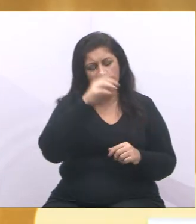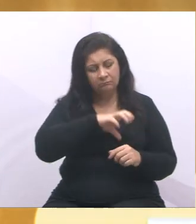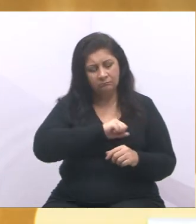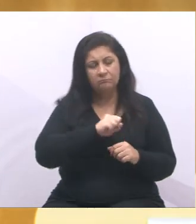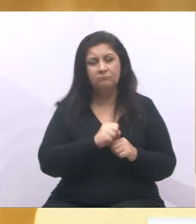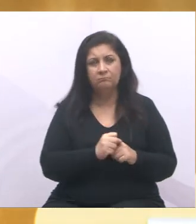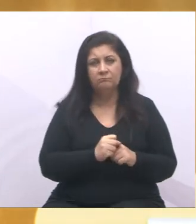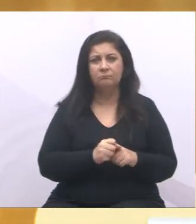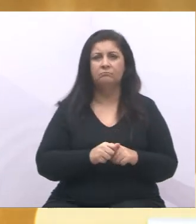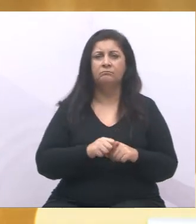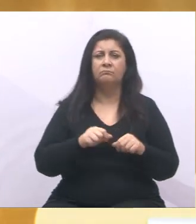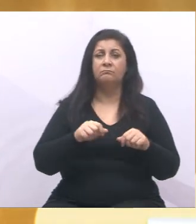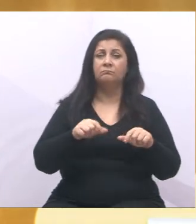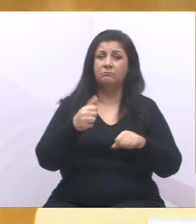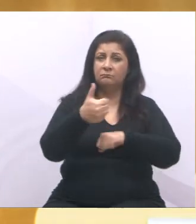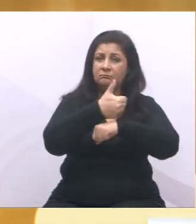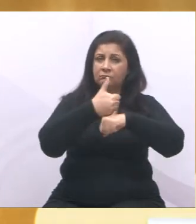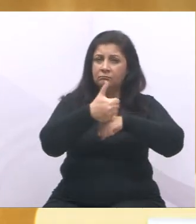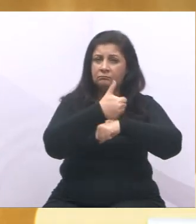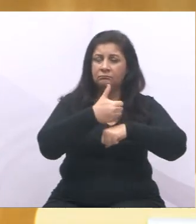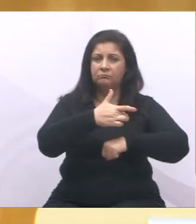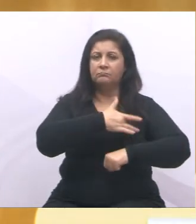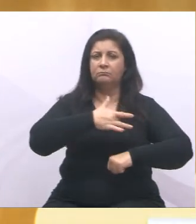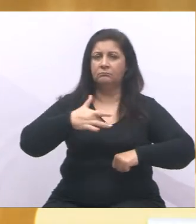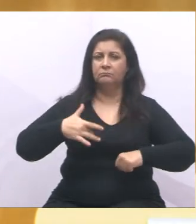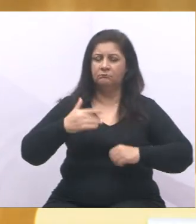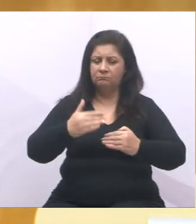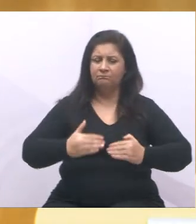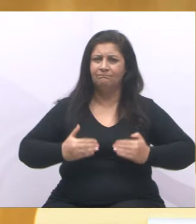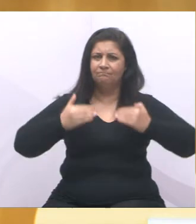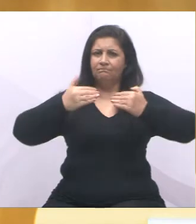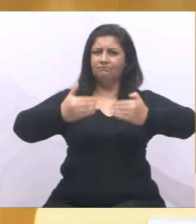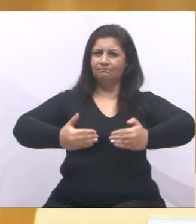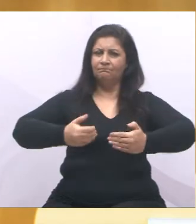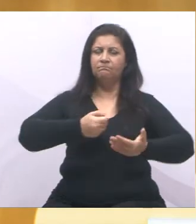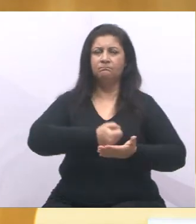outras atividades que estão à frente do enfrentamento desta pandemia,